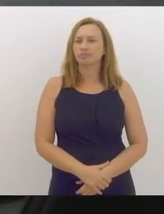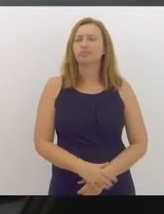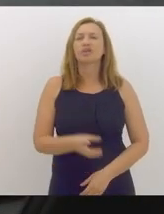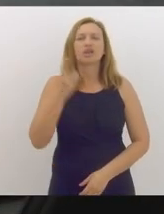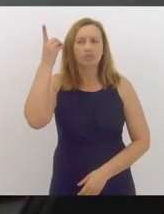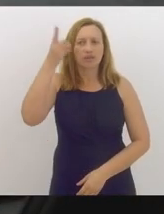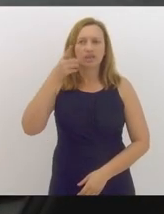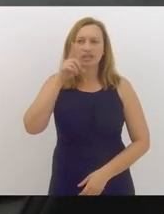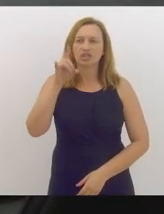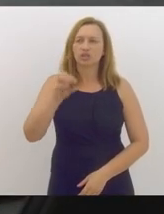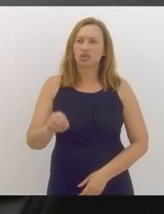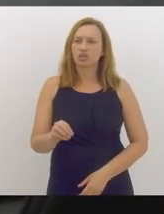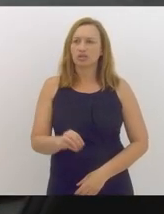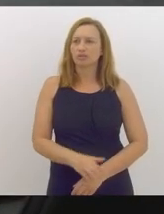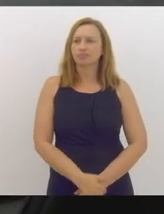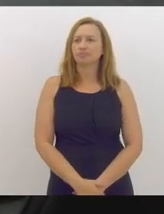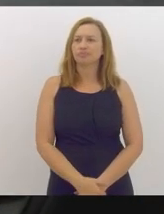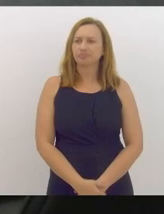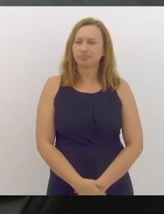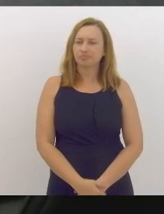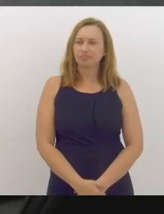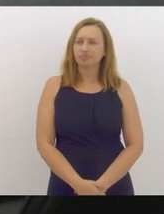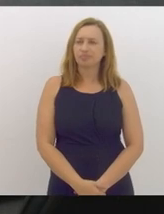Deputado Dionísio Lins.